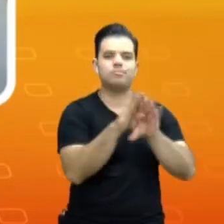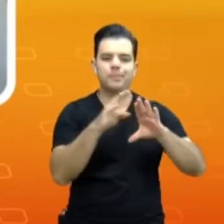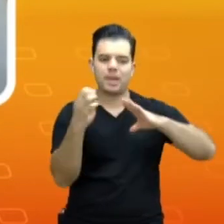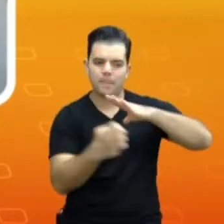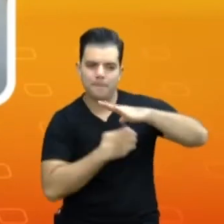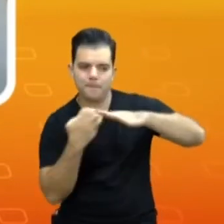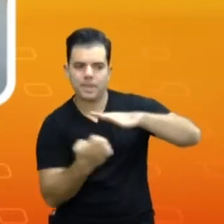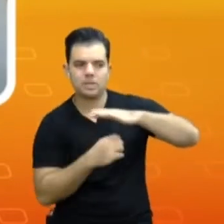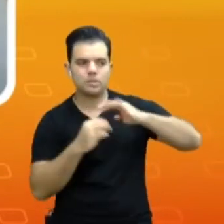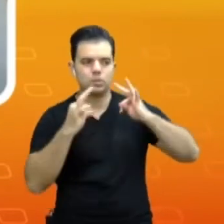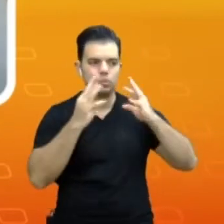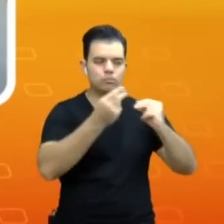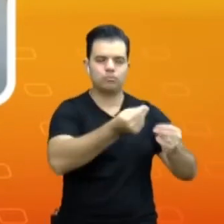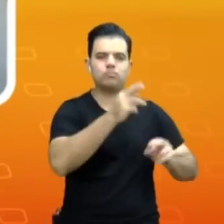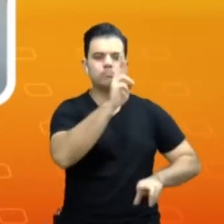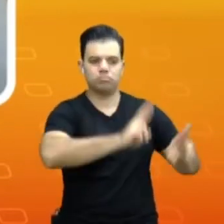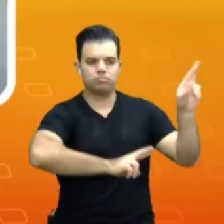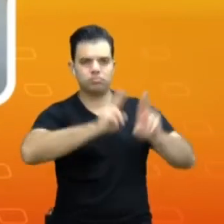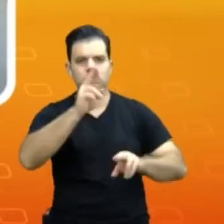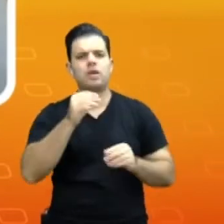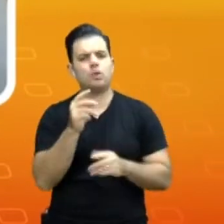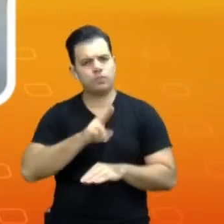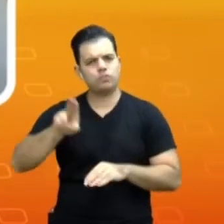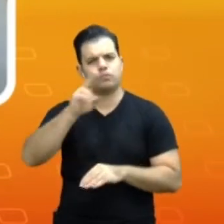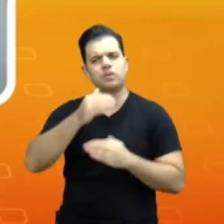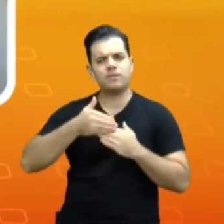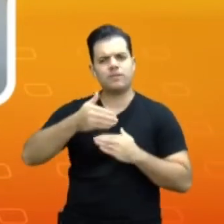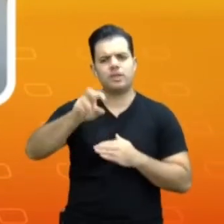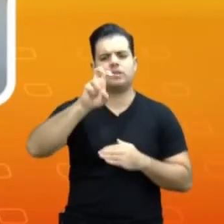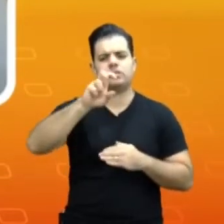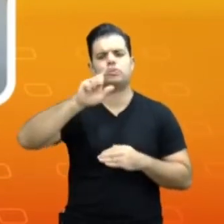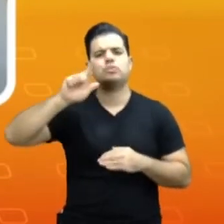de direitos, a gente usar o 5G ali para